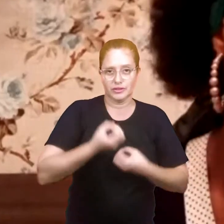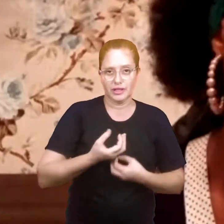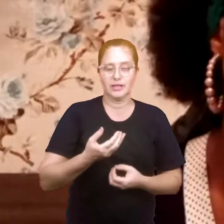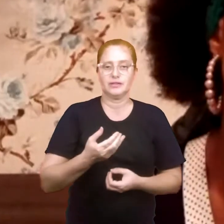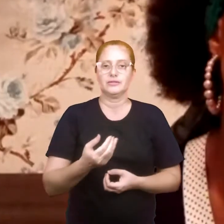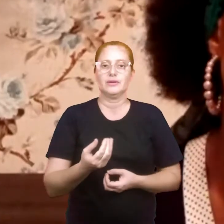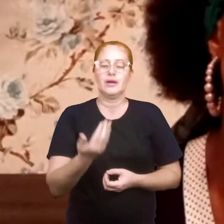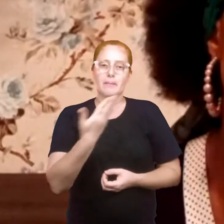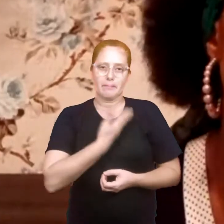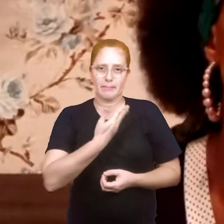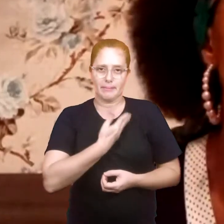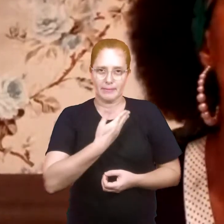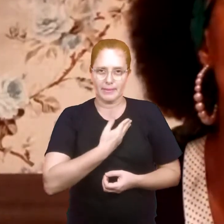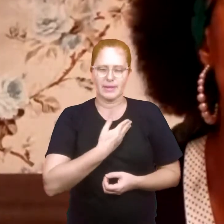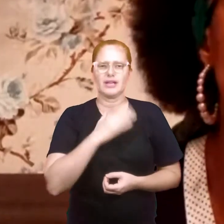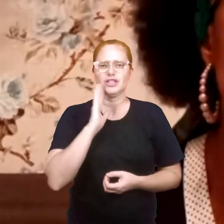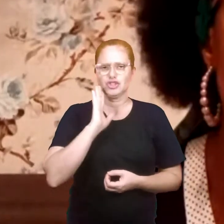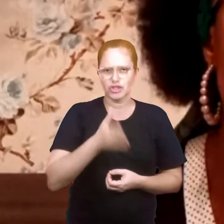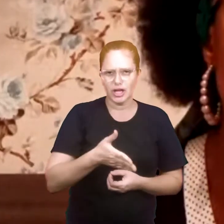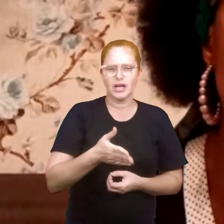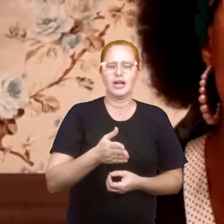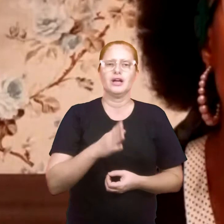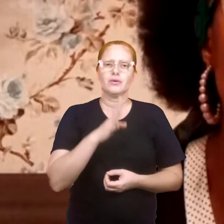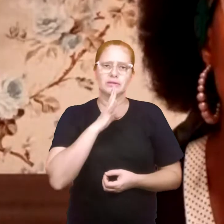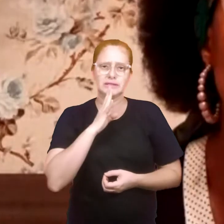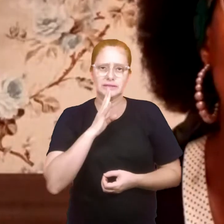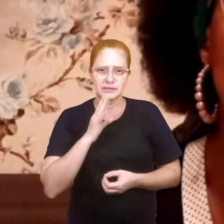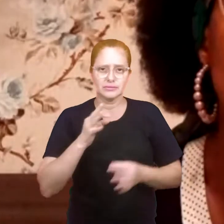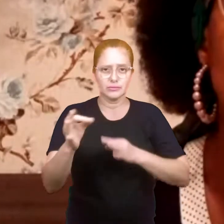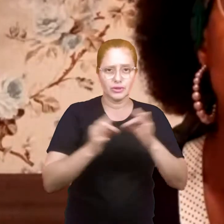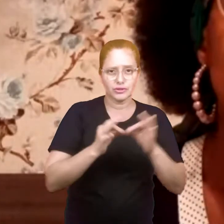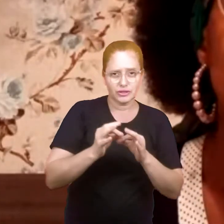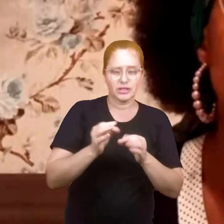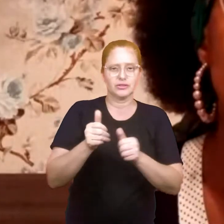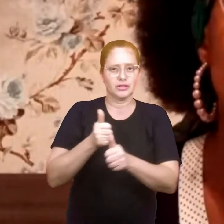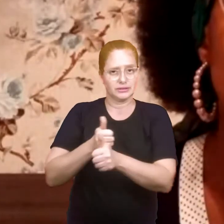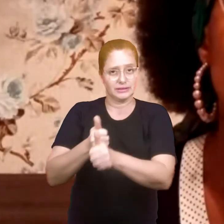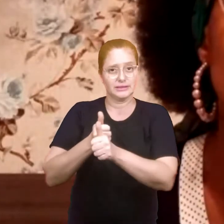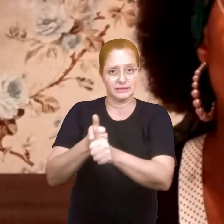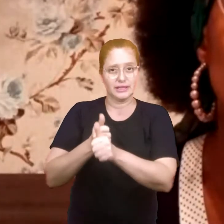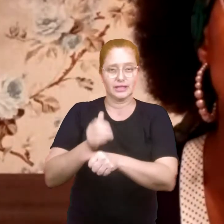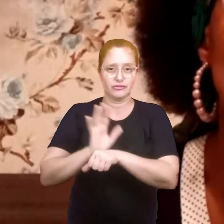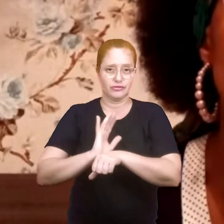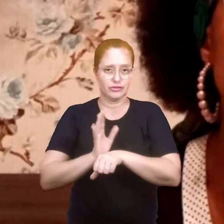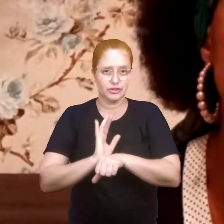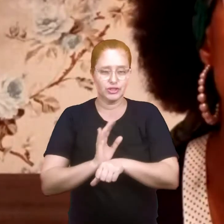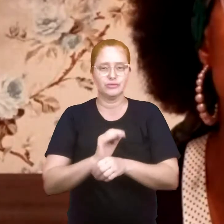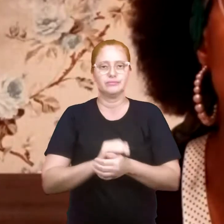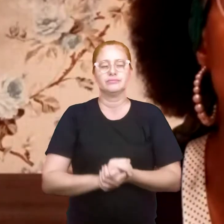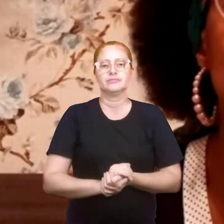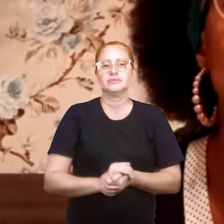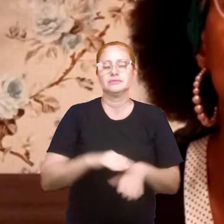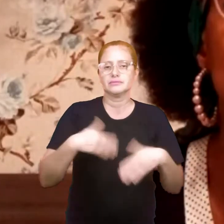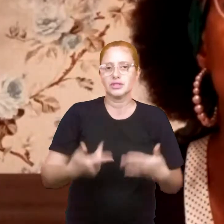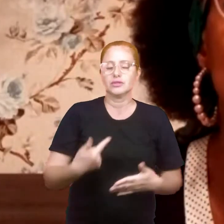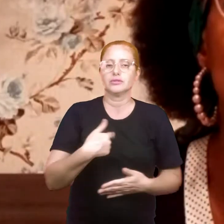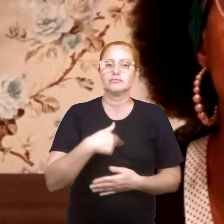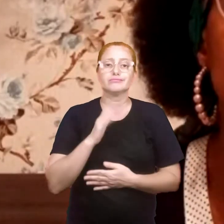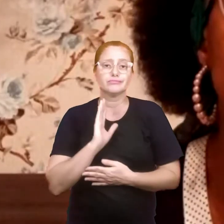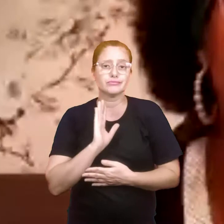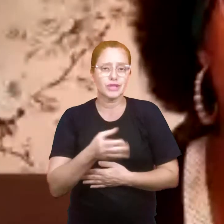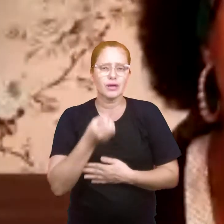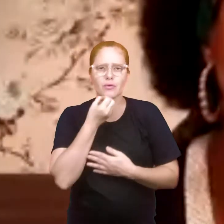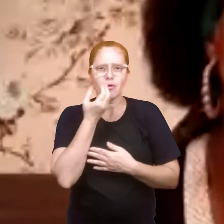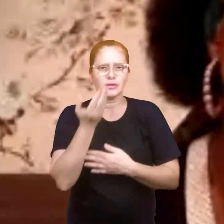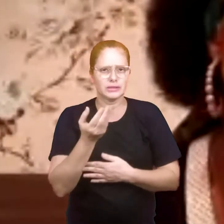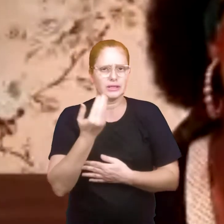que já conhecia a iniciativa e acompanha os vídeos. E como já algumas vezes eu contei